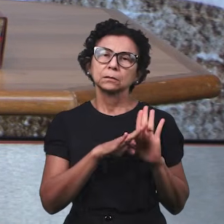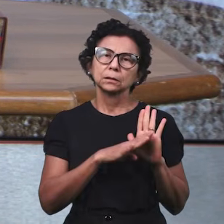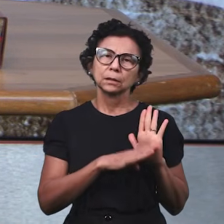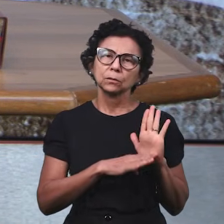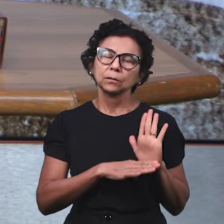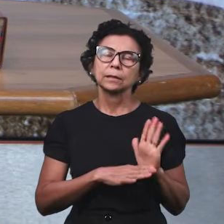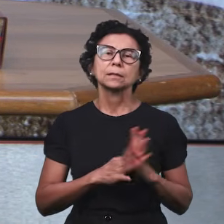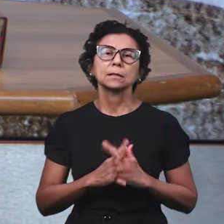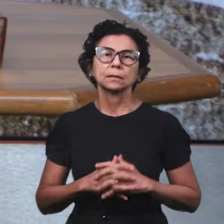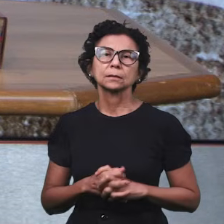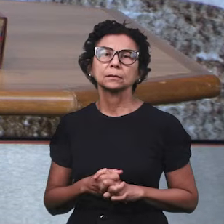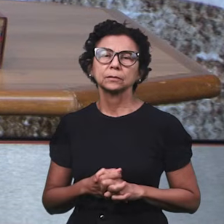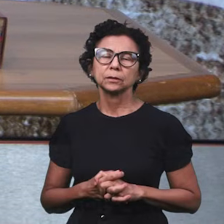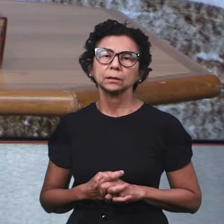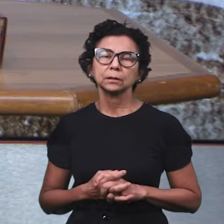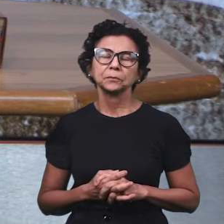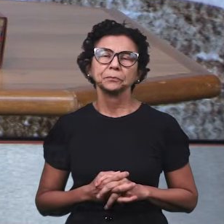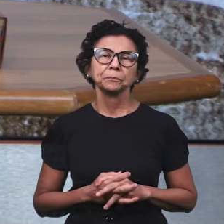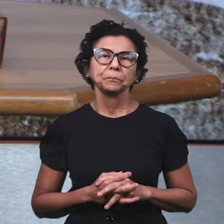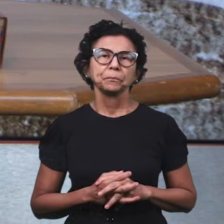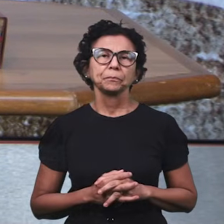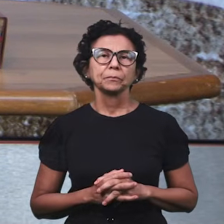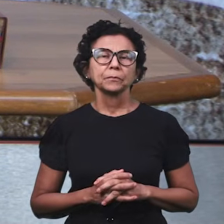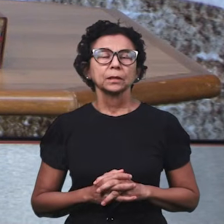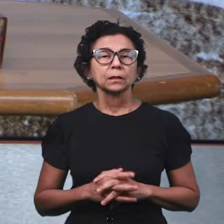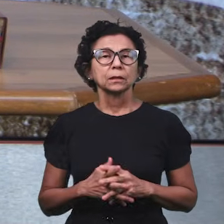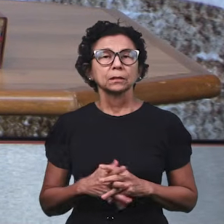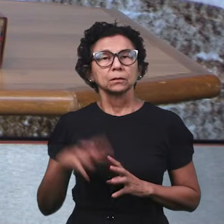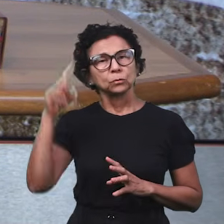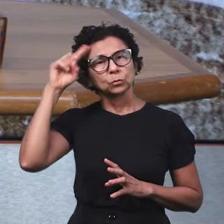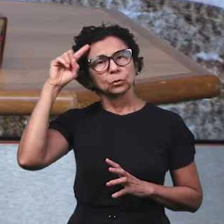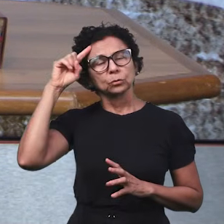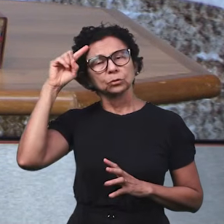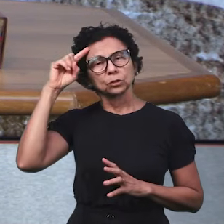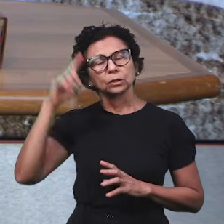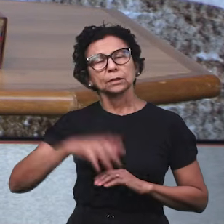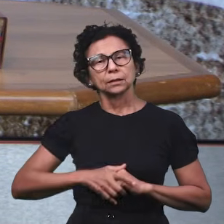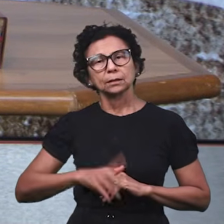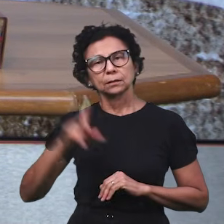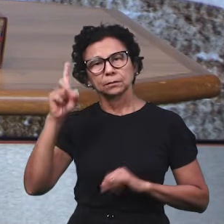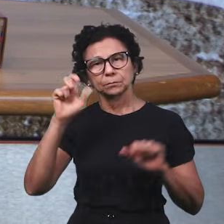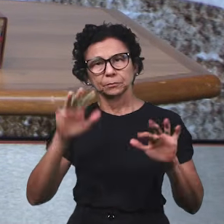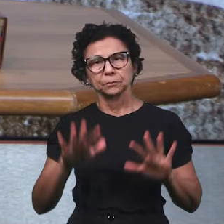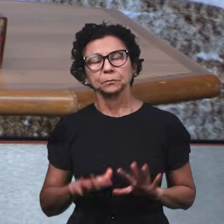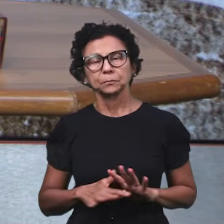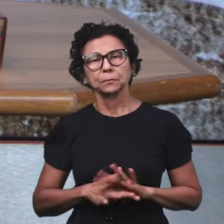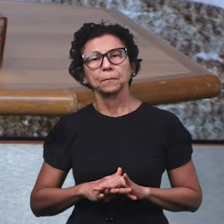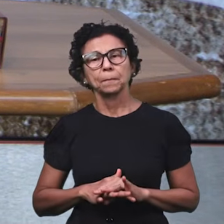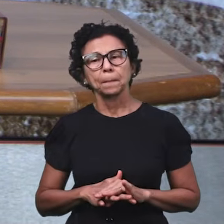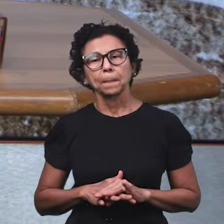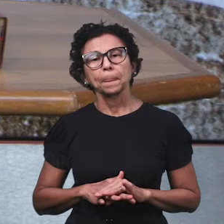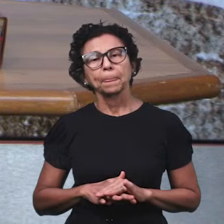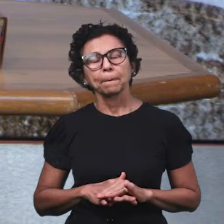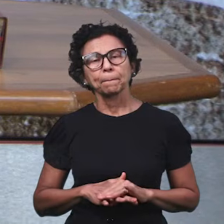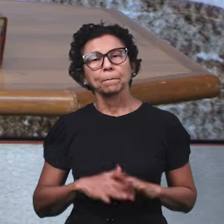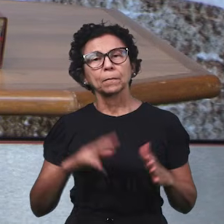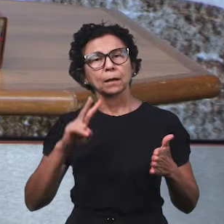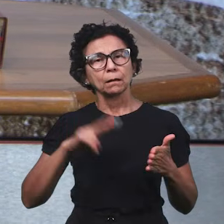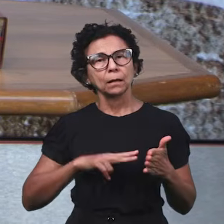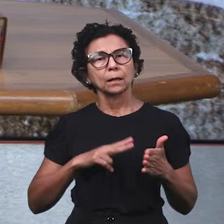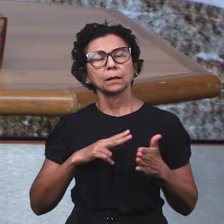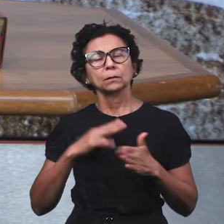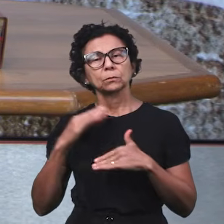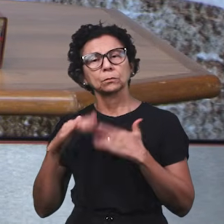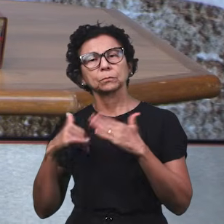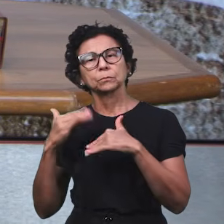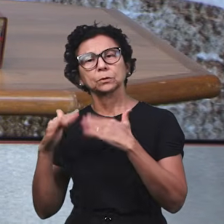livros da Bíblia juntos, diariamente, e o Senhor tem nos dado uma grande bênção. Avançando dia após dia